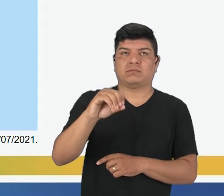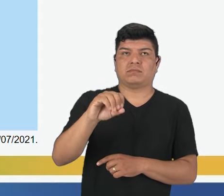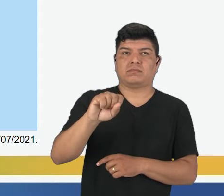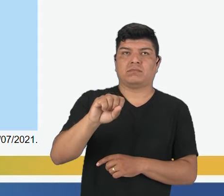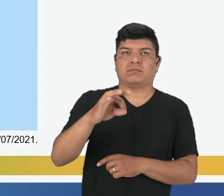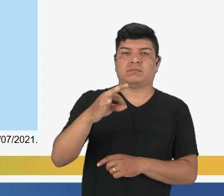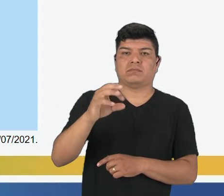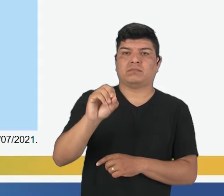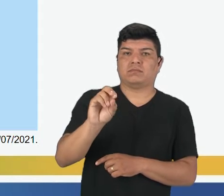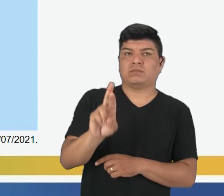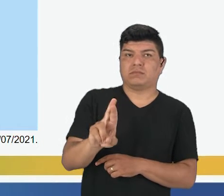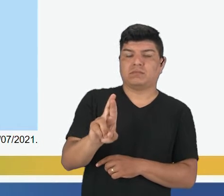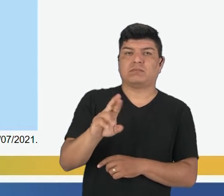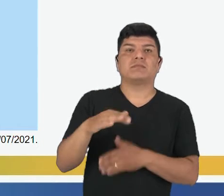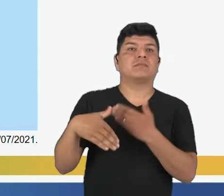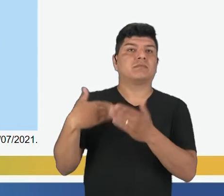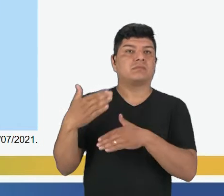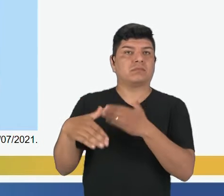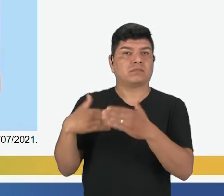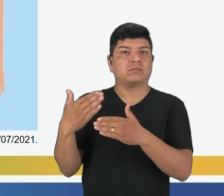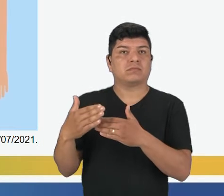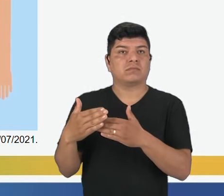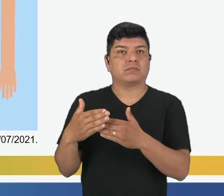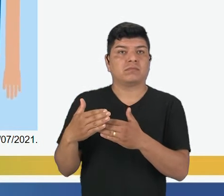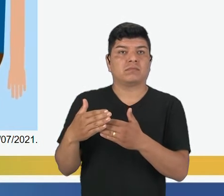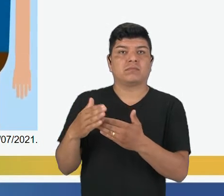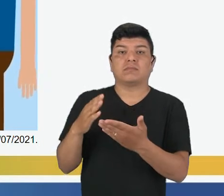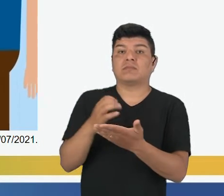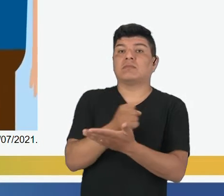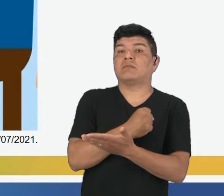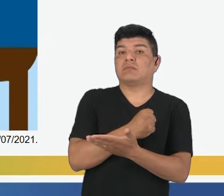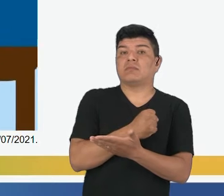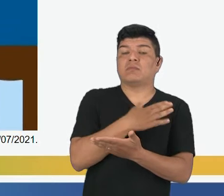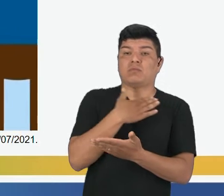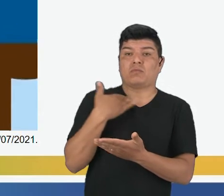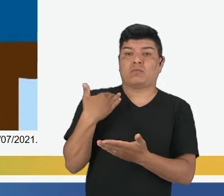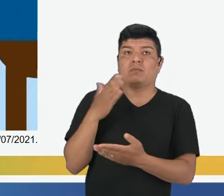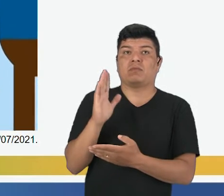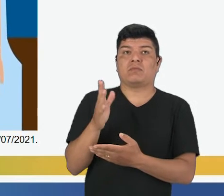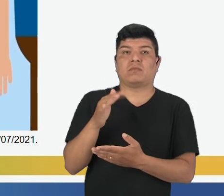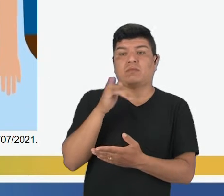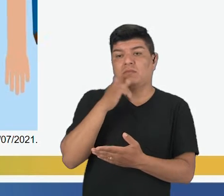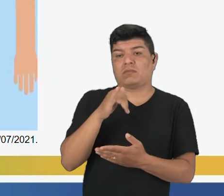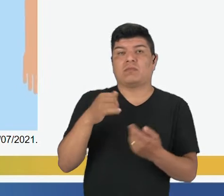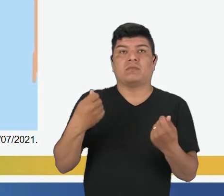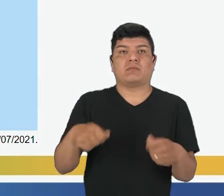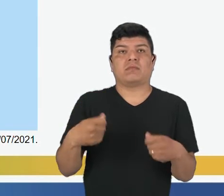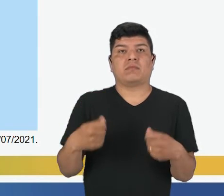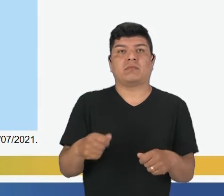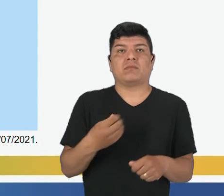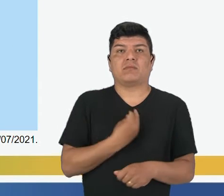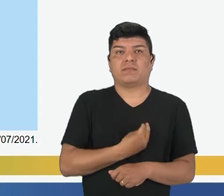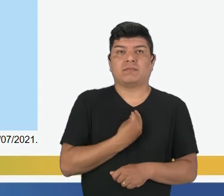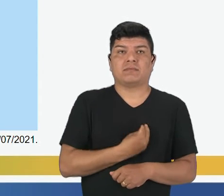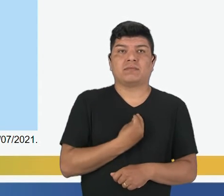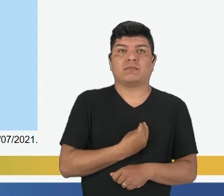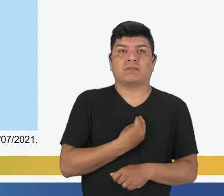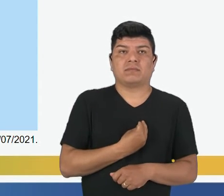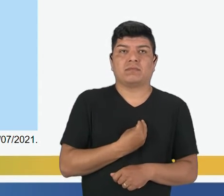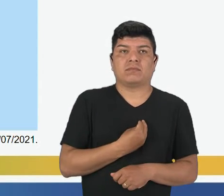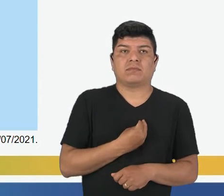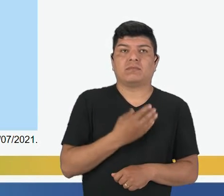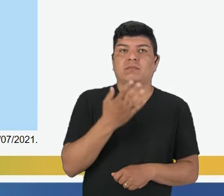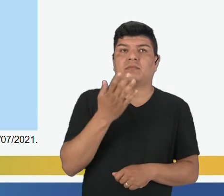decomposição, processo em que esses seres retiram da matéria orgânica morta a energia necessária para a sua sobrevivência